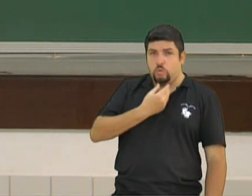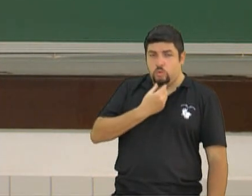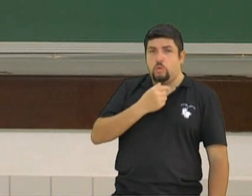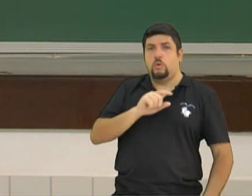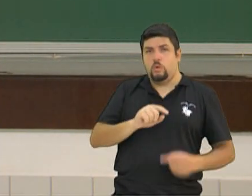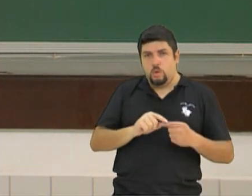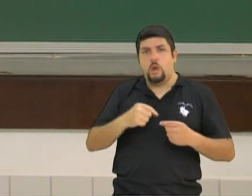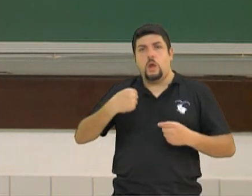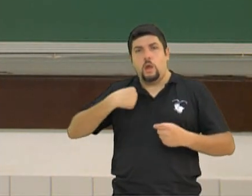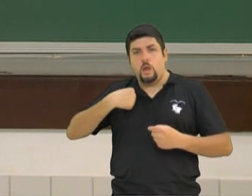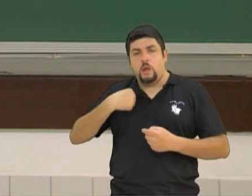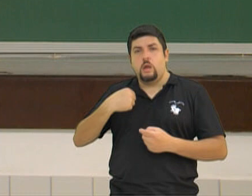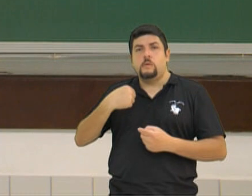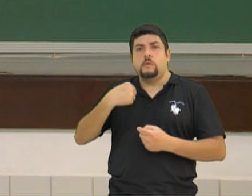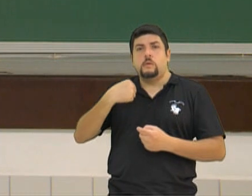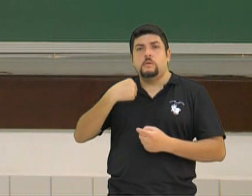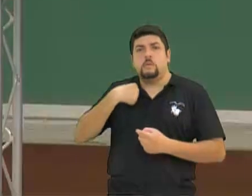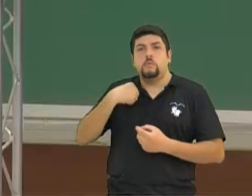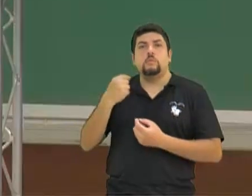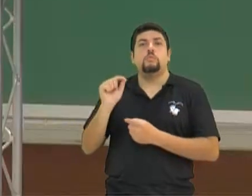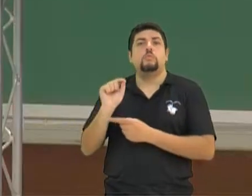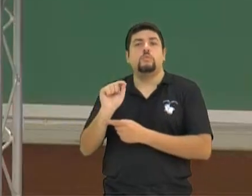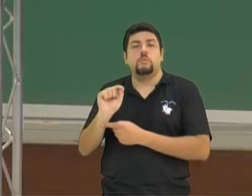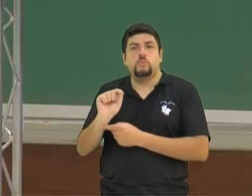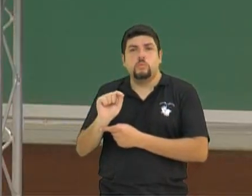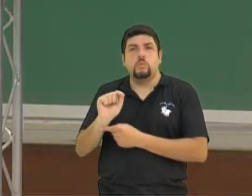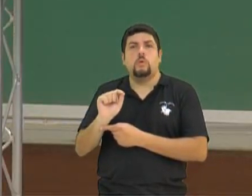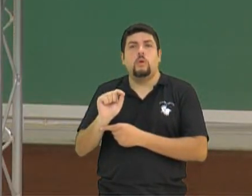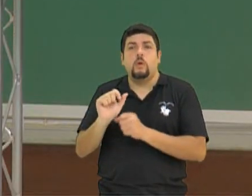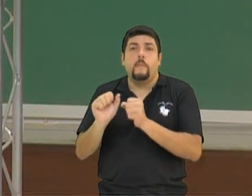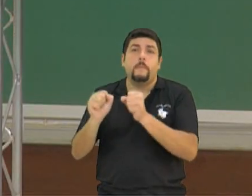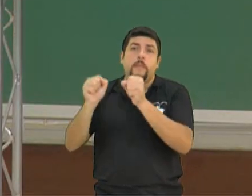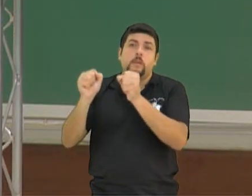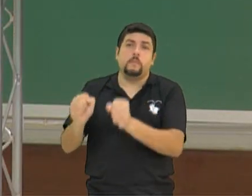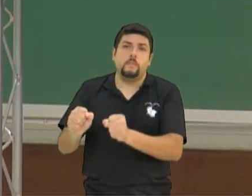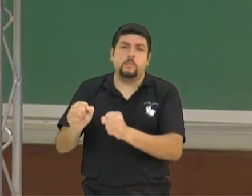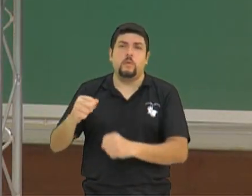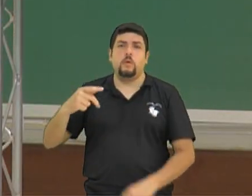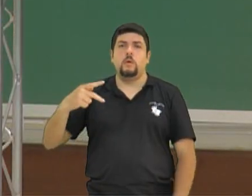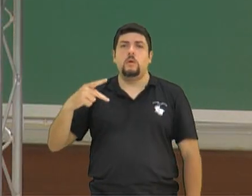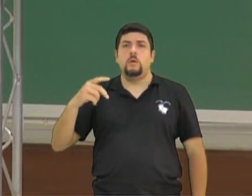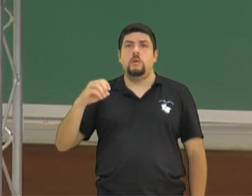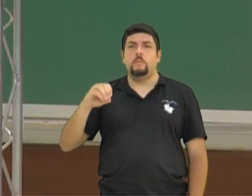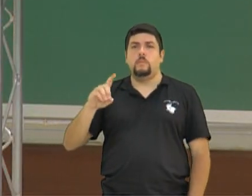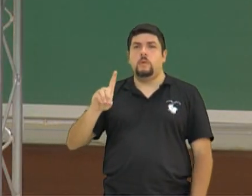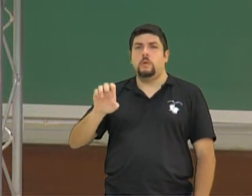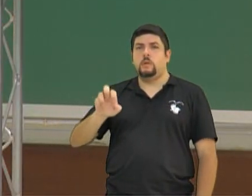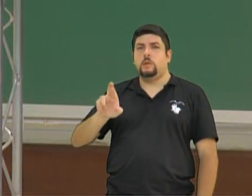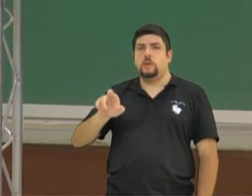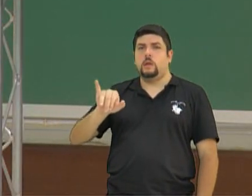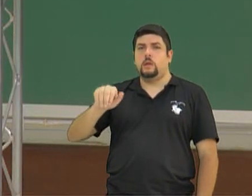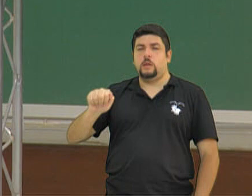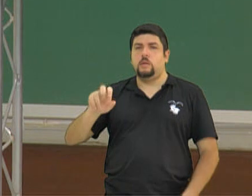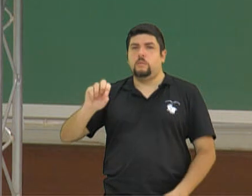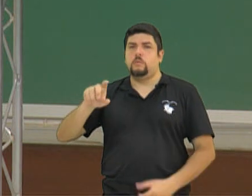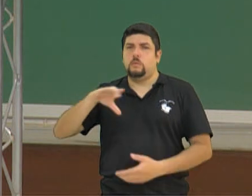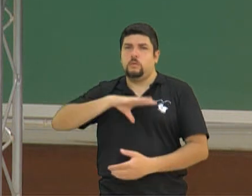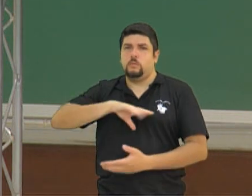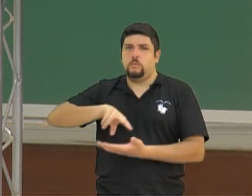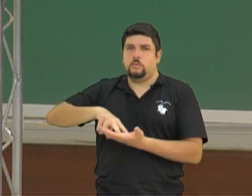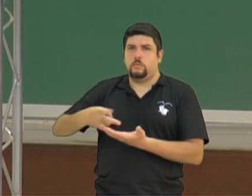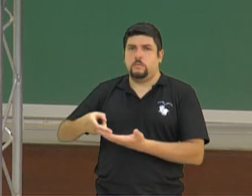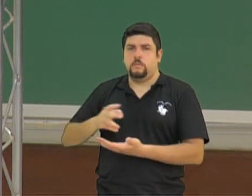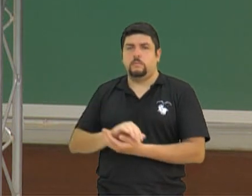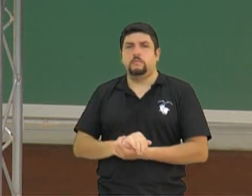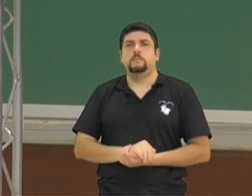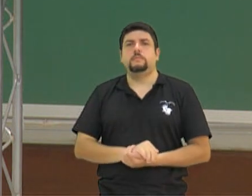might, que vai ter a mesma tradução, poderia. Então, gente, a única coisa que eu estou trazendo são outras possibilidades daquilo que a gente já sabe. Olha